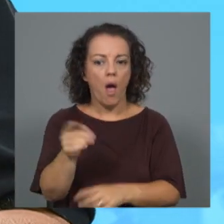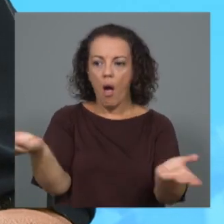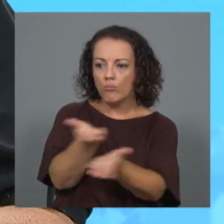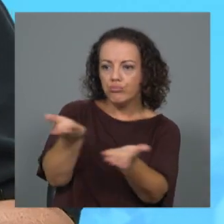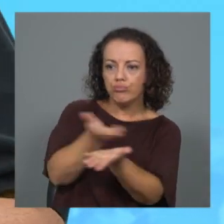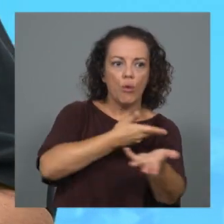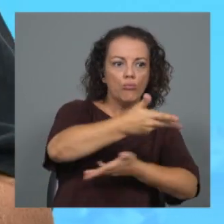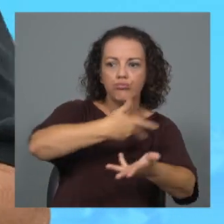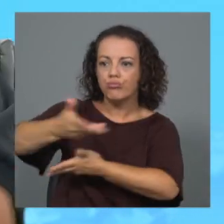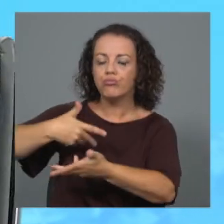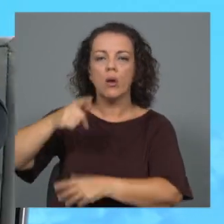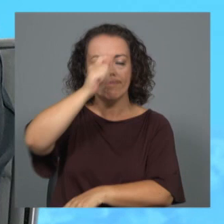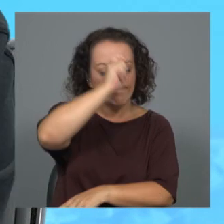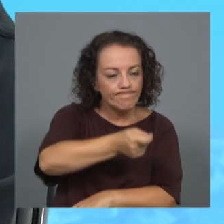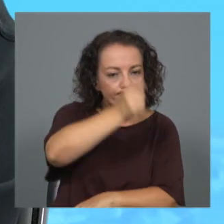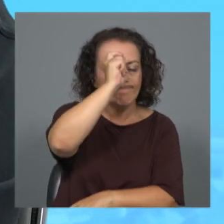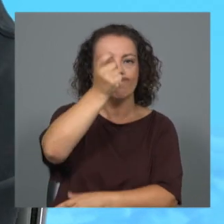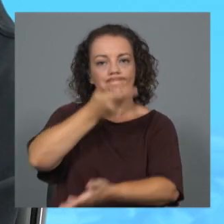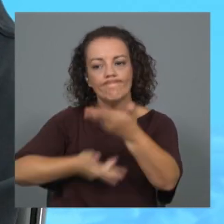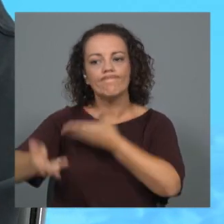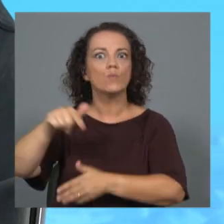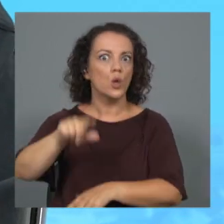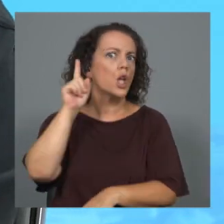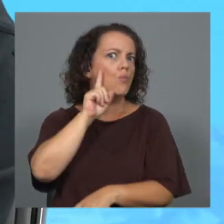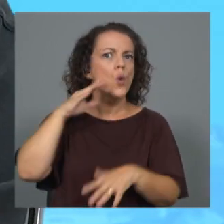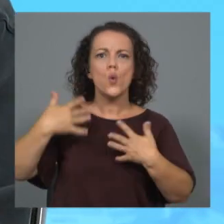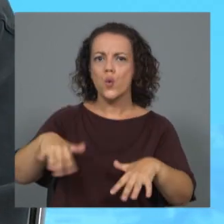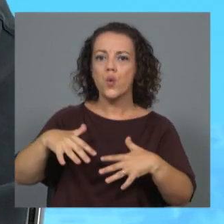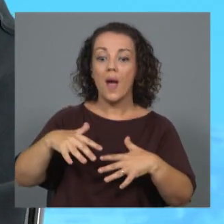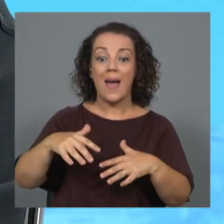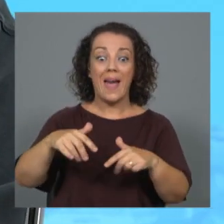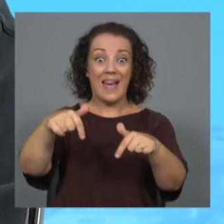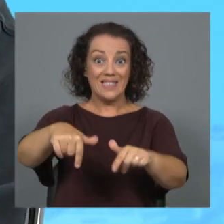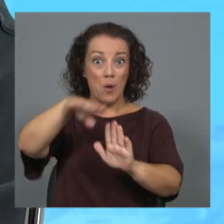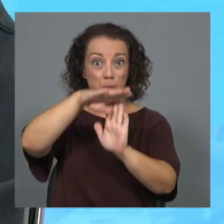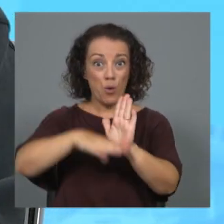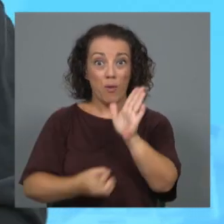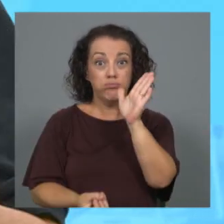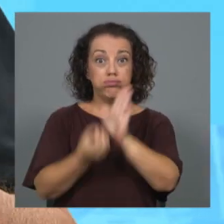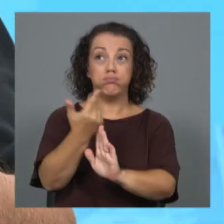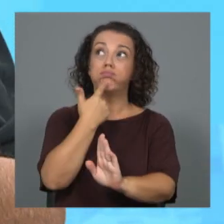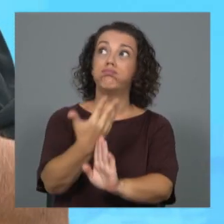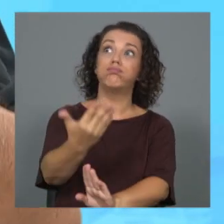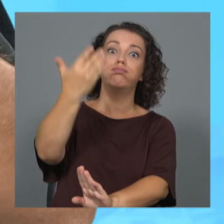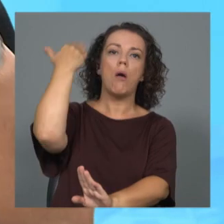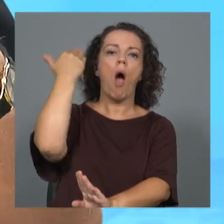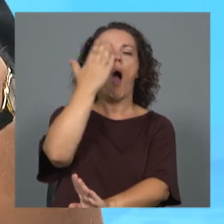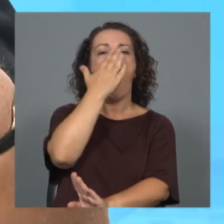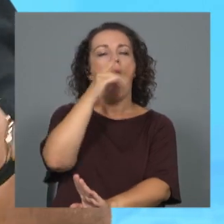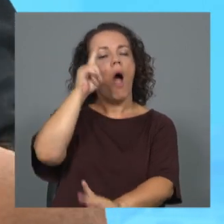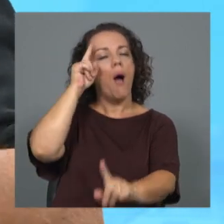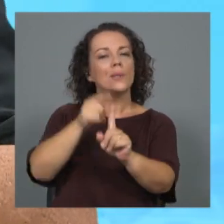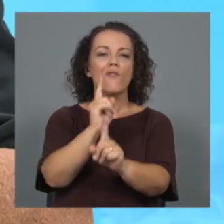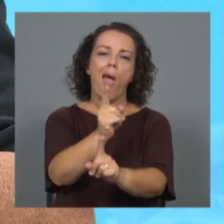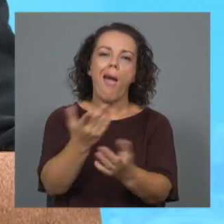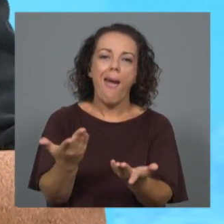entre todas elas. Ora, este programa, como que se antecipou a tudo isso? Numa altura, há 25 anos,